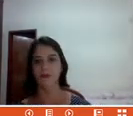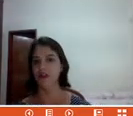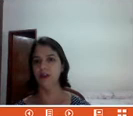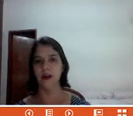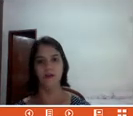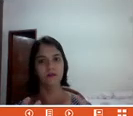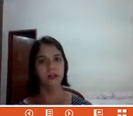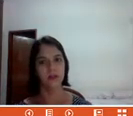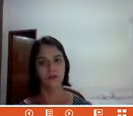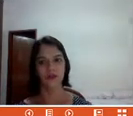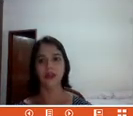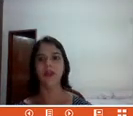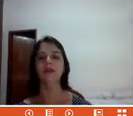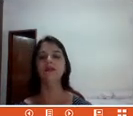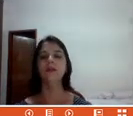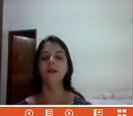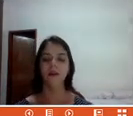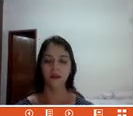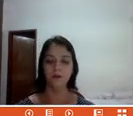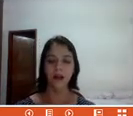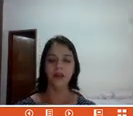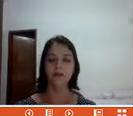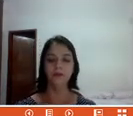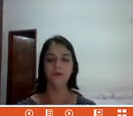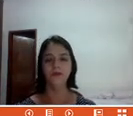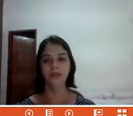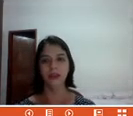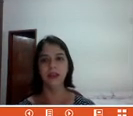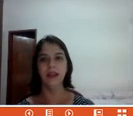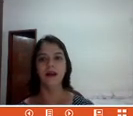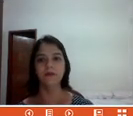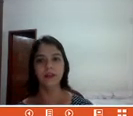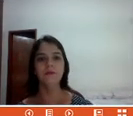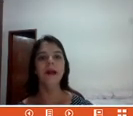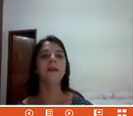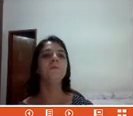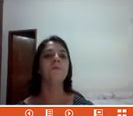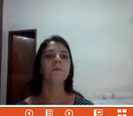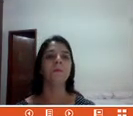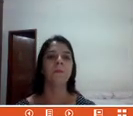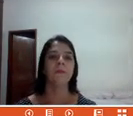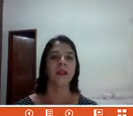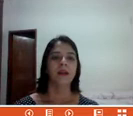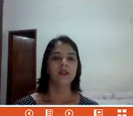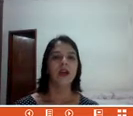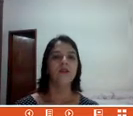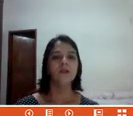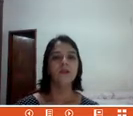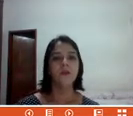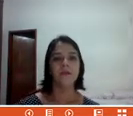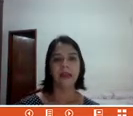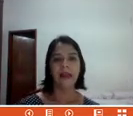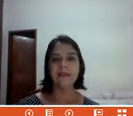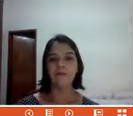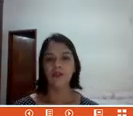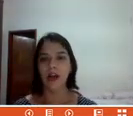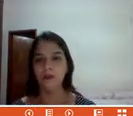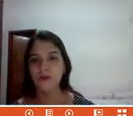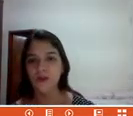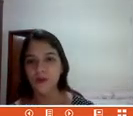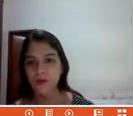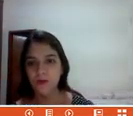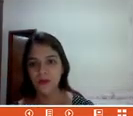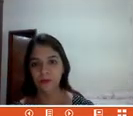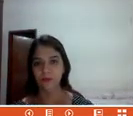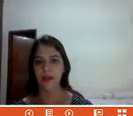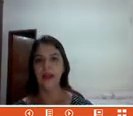estrutura gramatical, conheça os gestos, para que tudo fique legal, fique bem. De acordo com a Federação Mundial